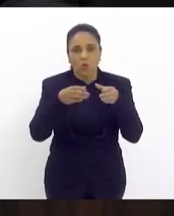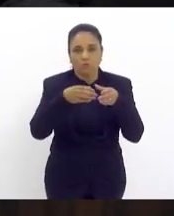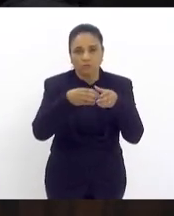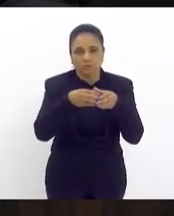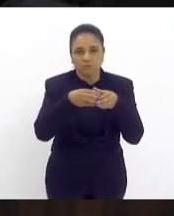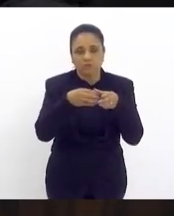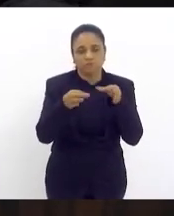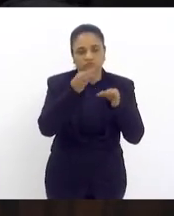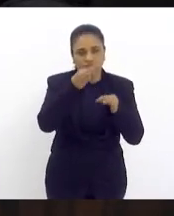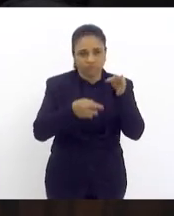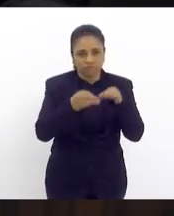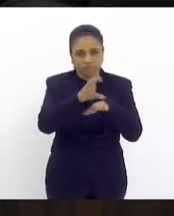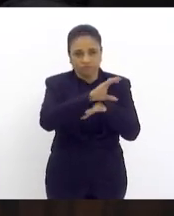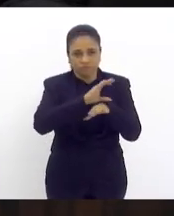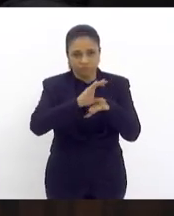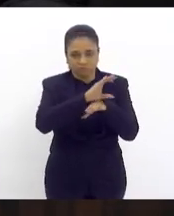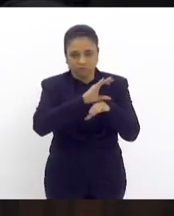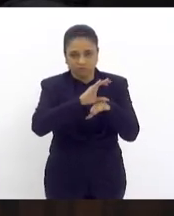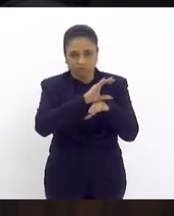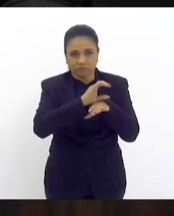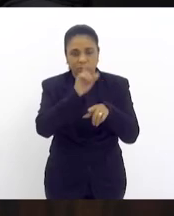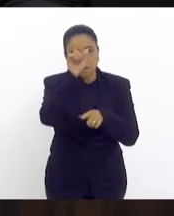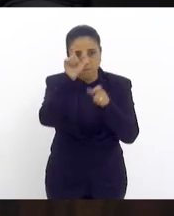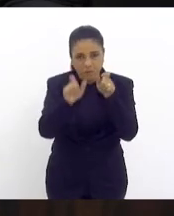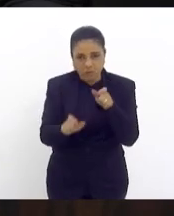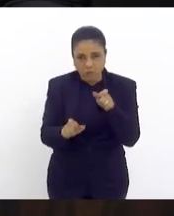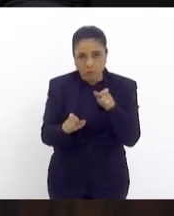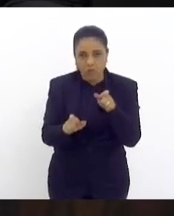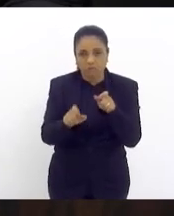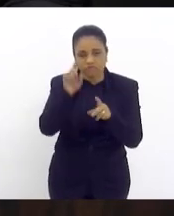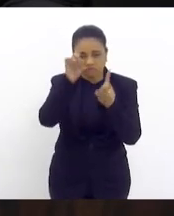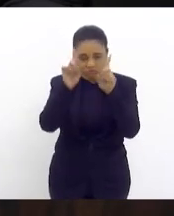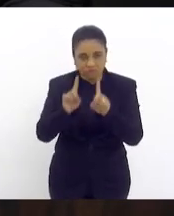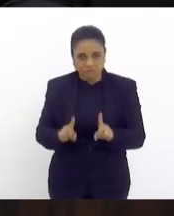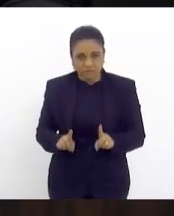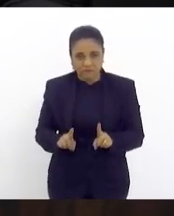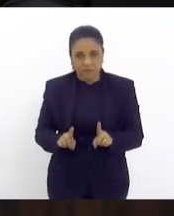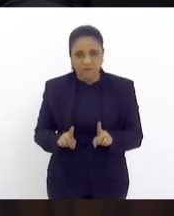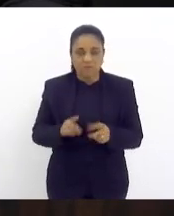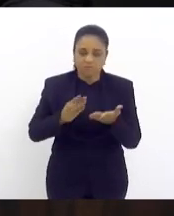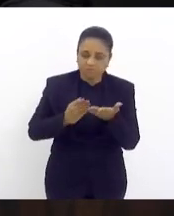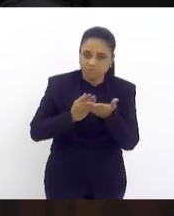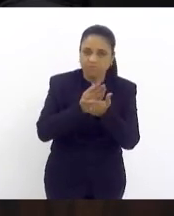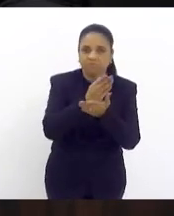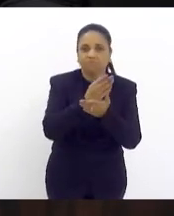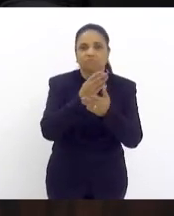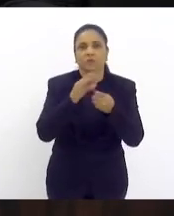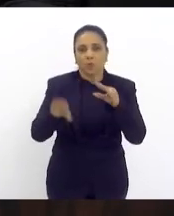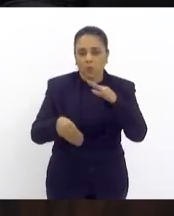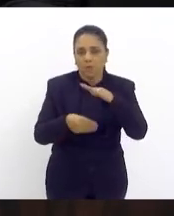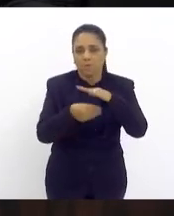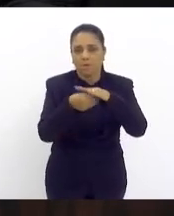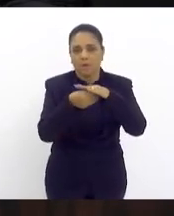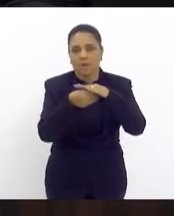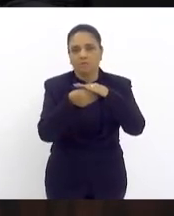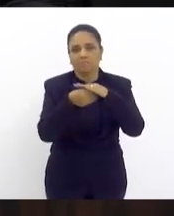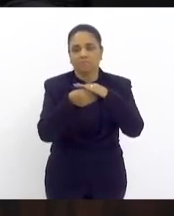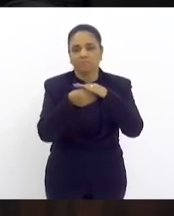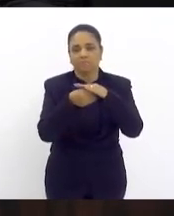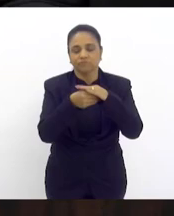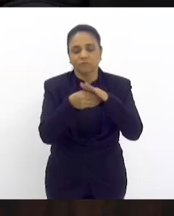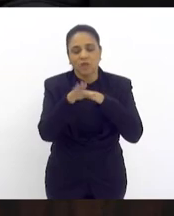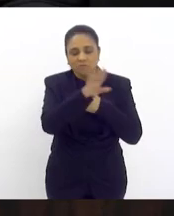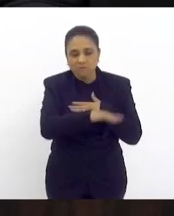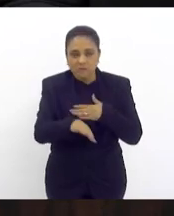constituição e justiça da pessoa com deficiência favorável com emenda de assunto da Criança